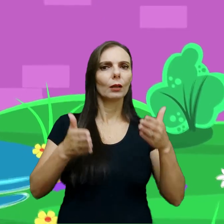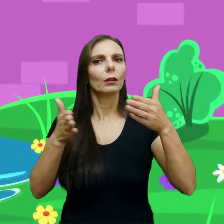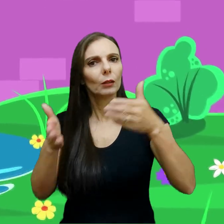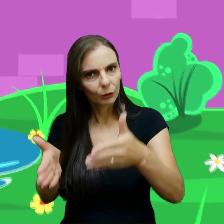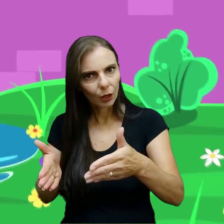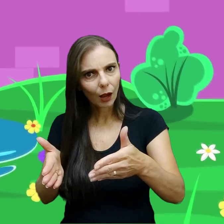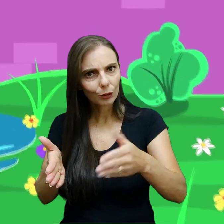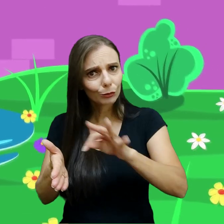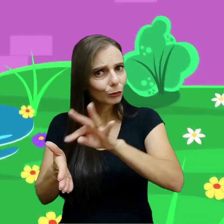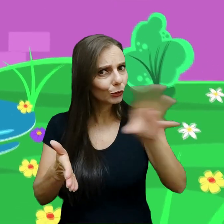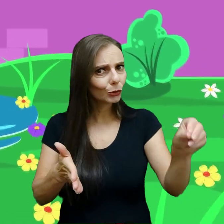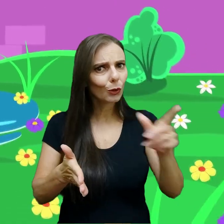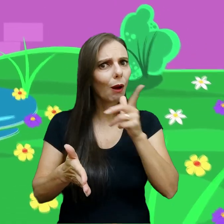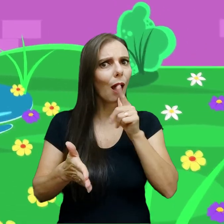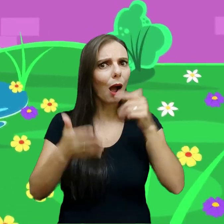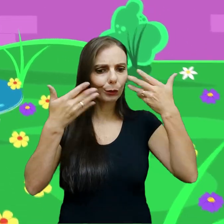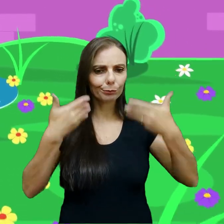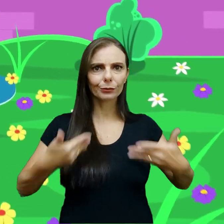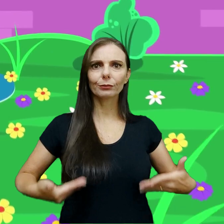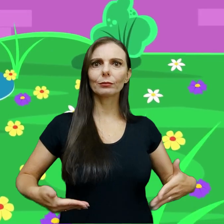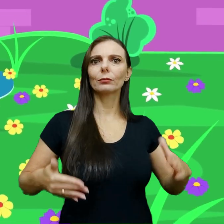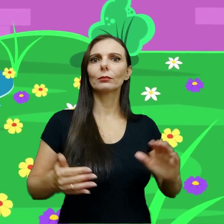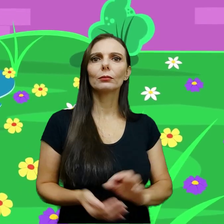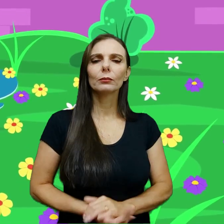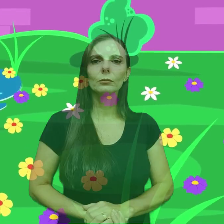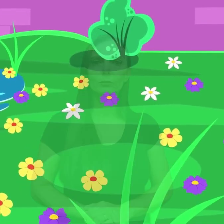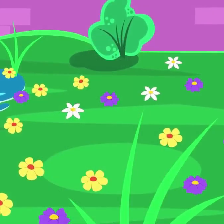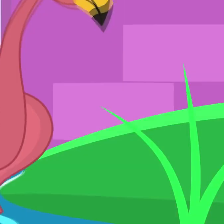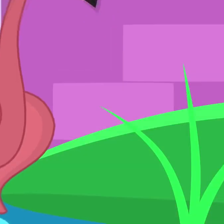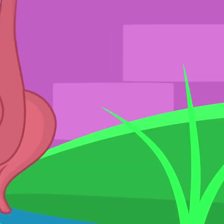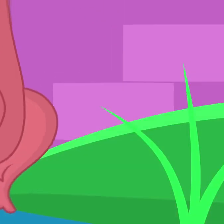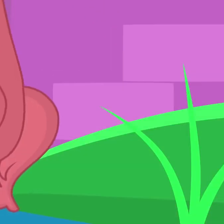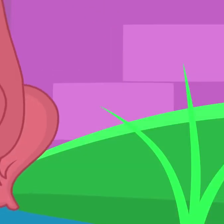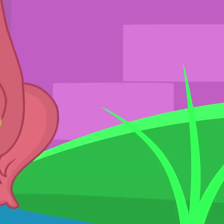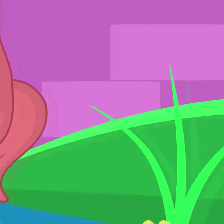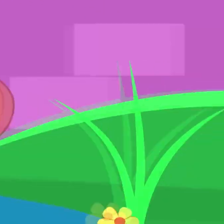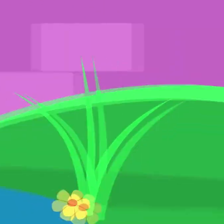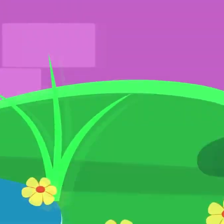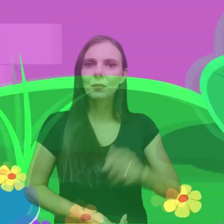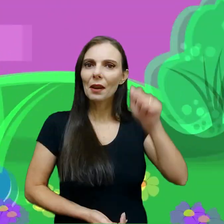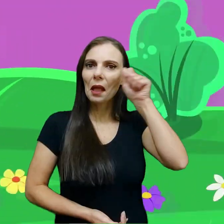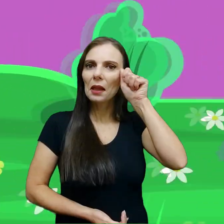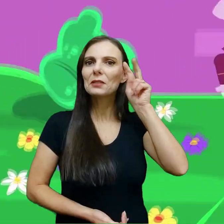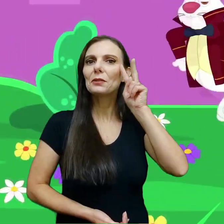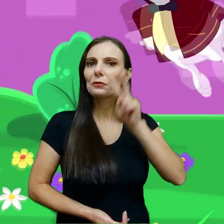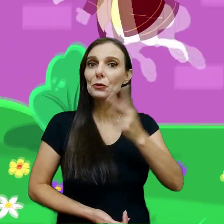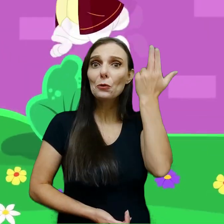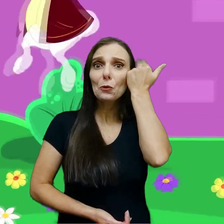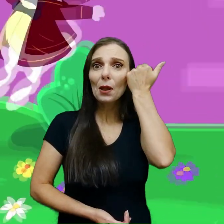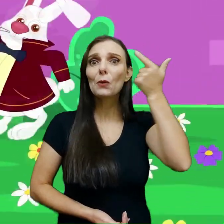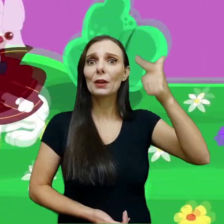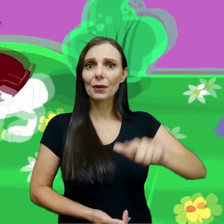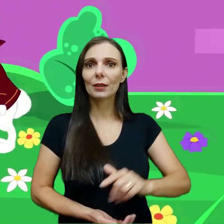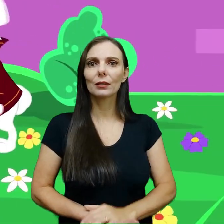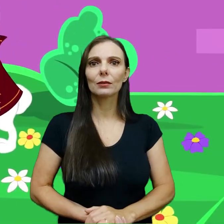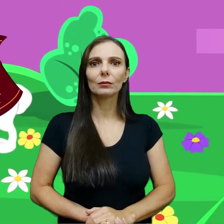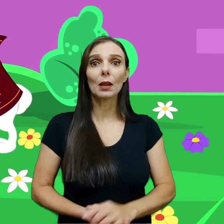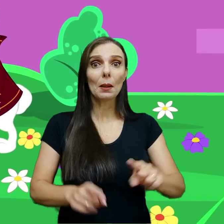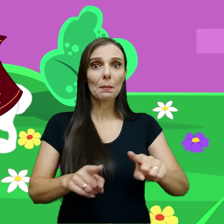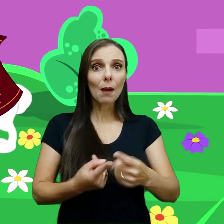Quando eles chegaram, todos estavam molhados. E Alice viu o coelho de